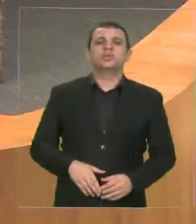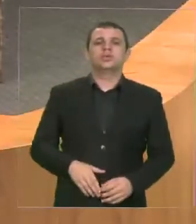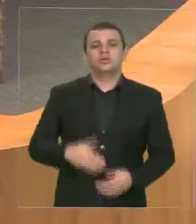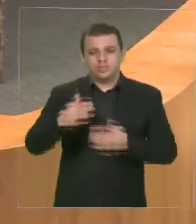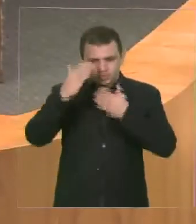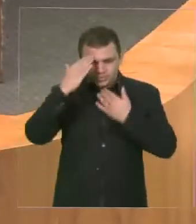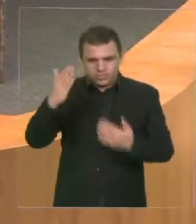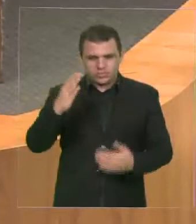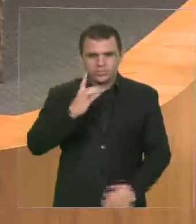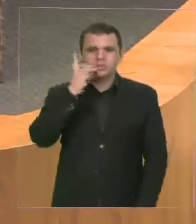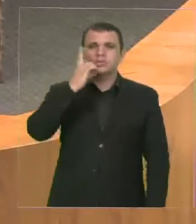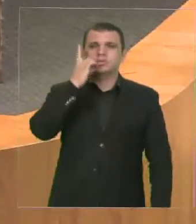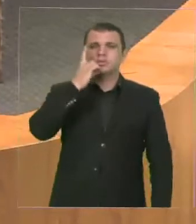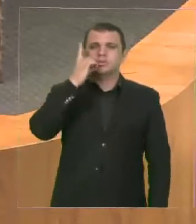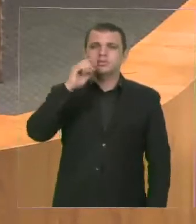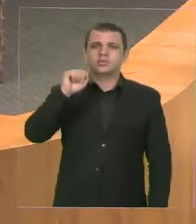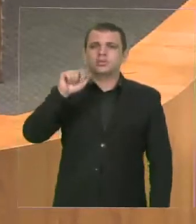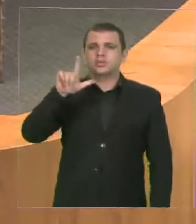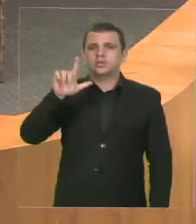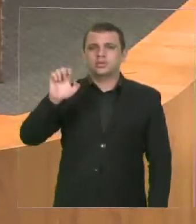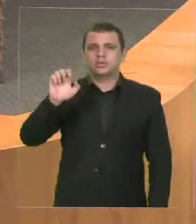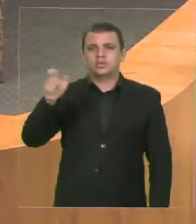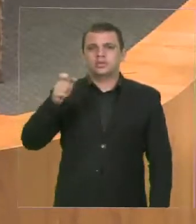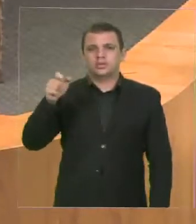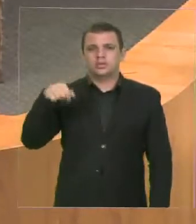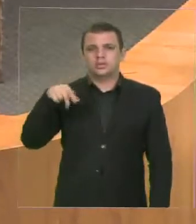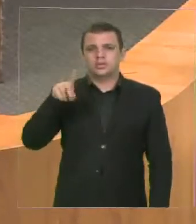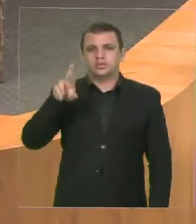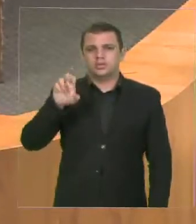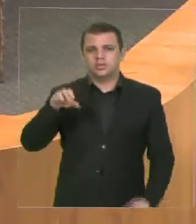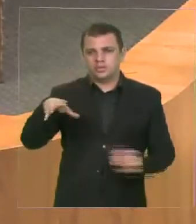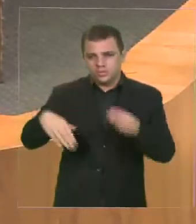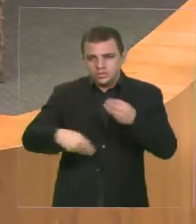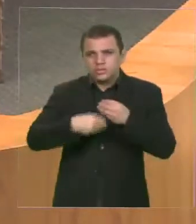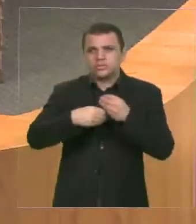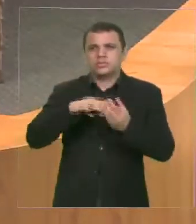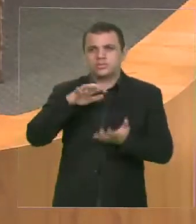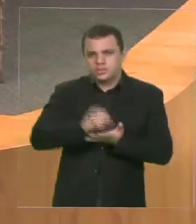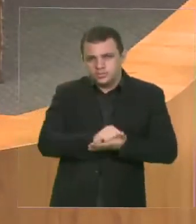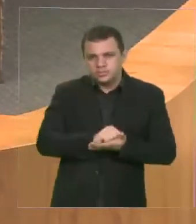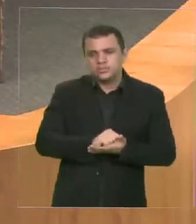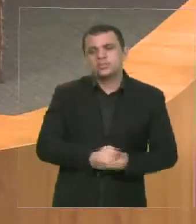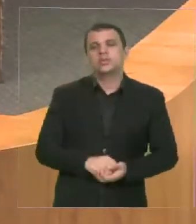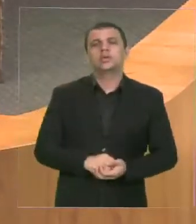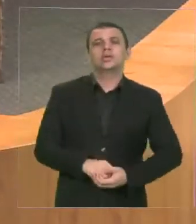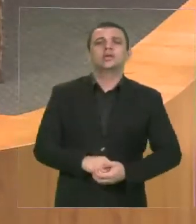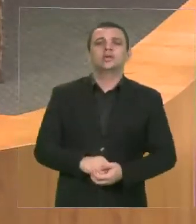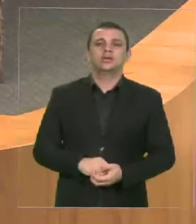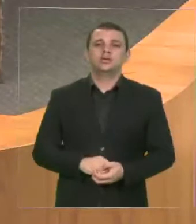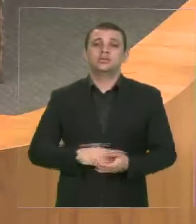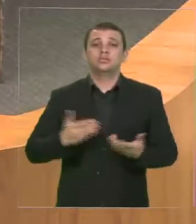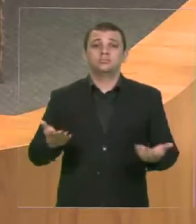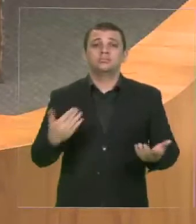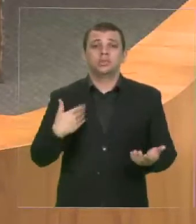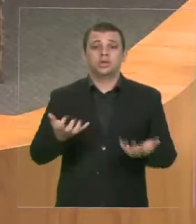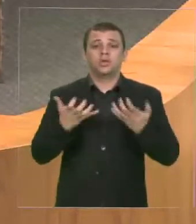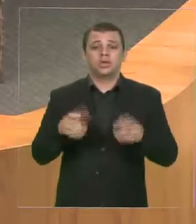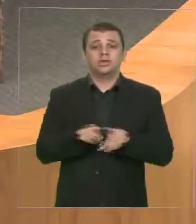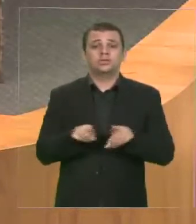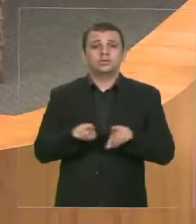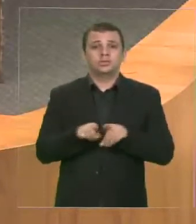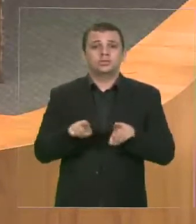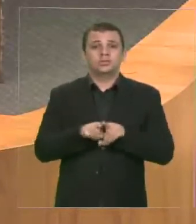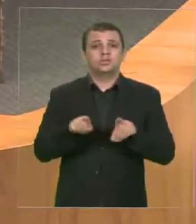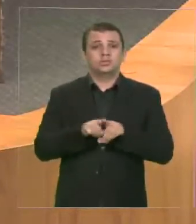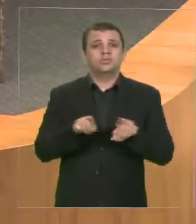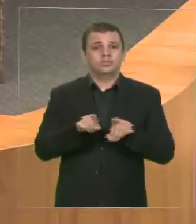deputado Alexandre. Incorporo a parte ao meu pronunciamento e quero também rebater aqui uma